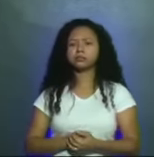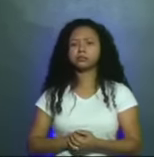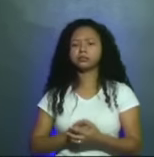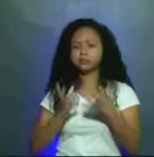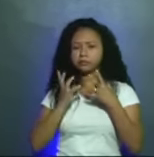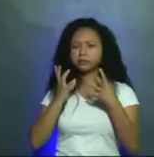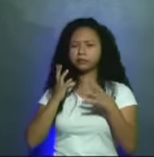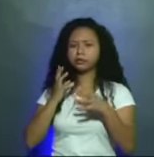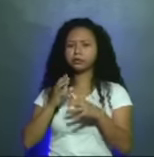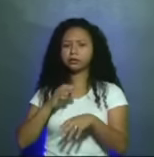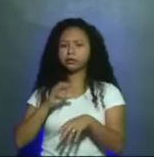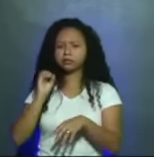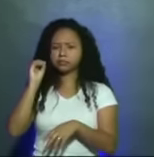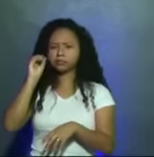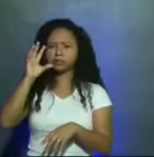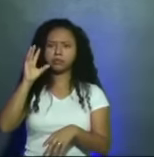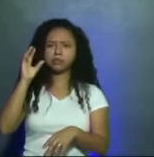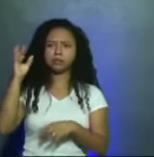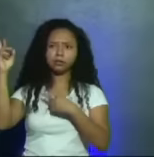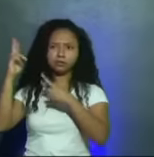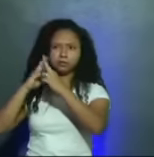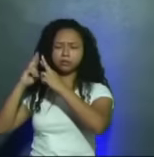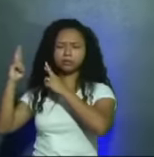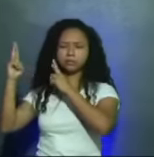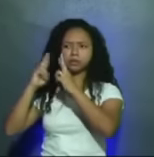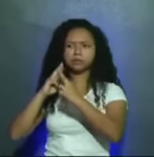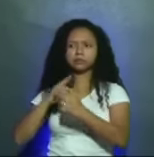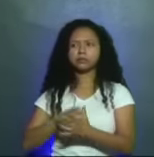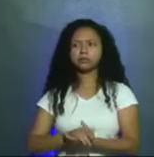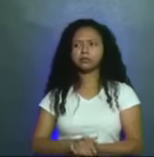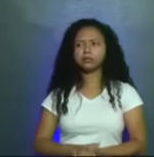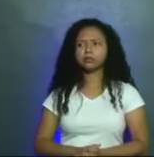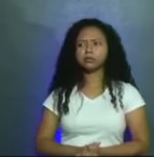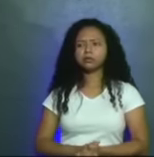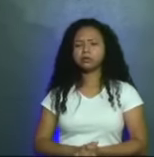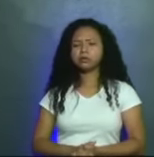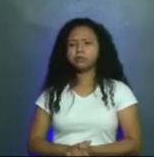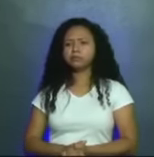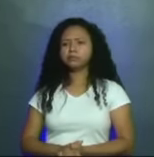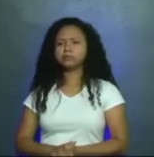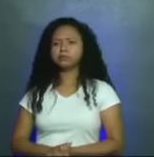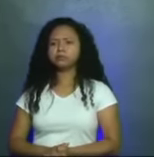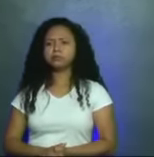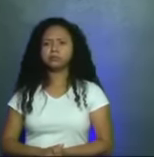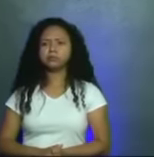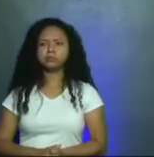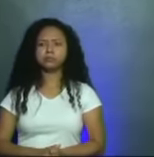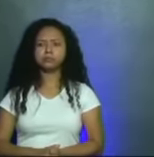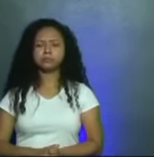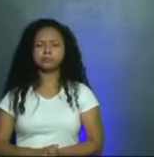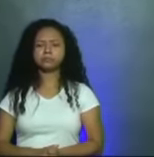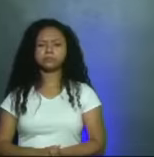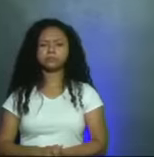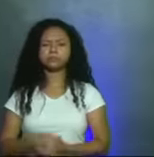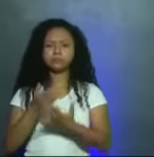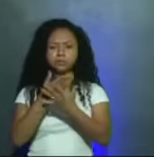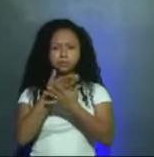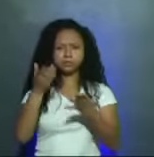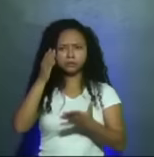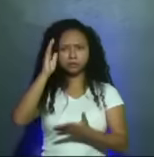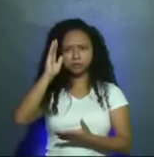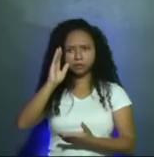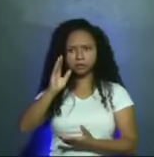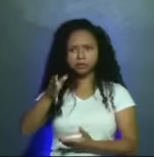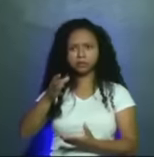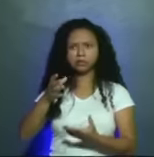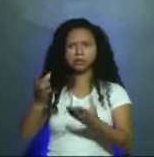esses relacionamentos. Assim que você orar por alguém, queridos, vocês que já receberam a sua cura, já podem ir